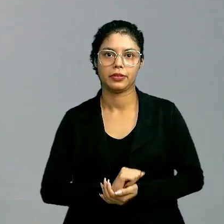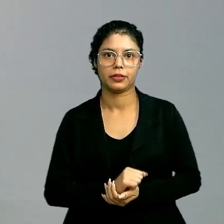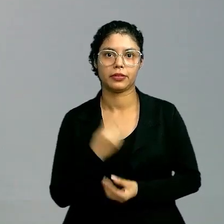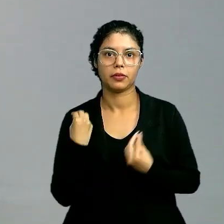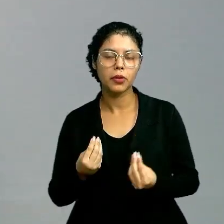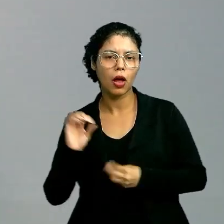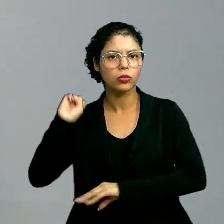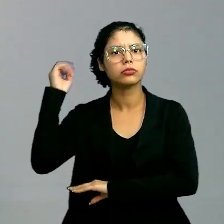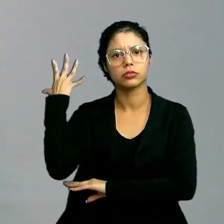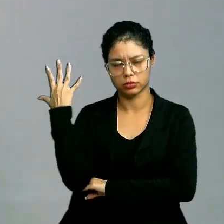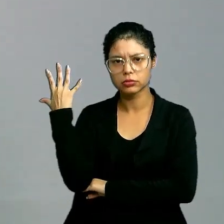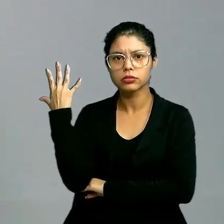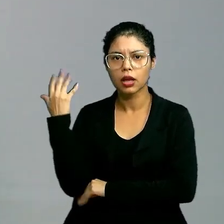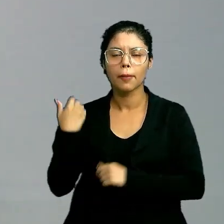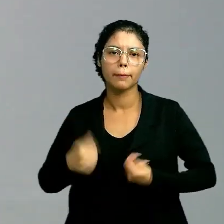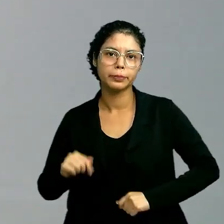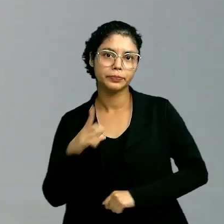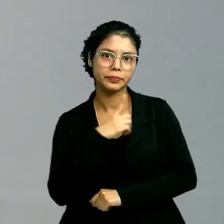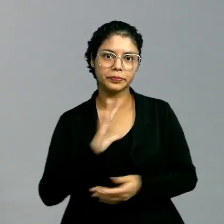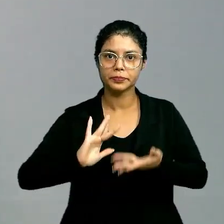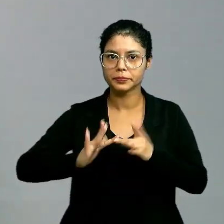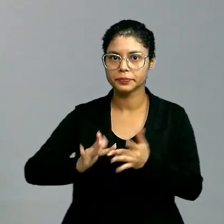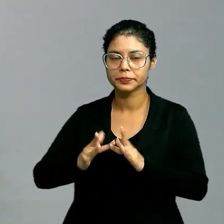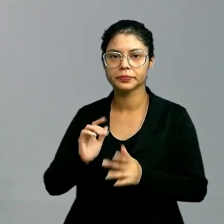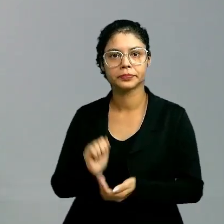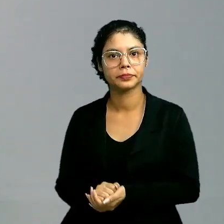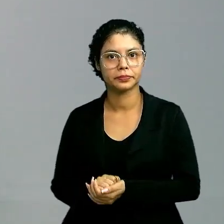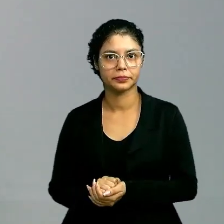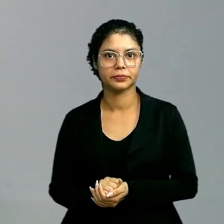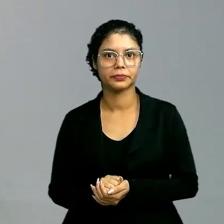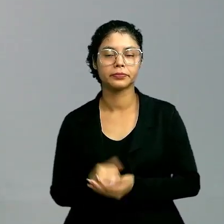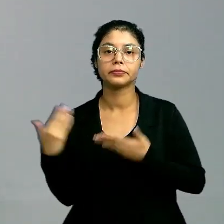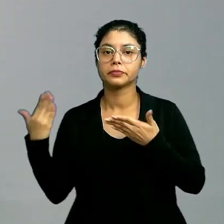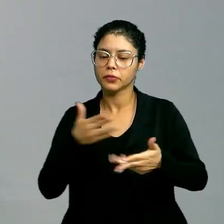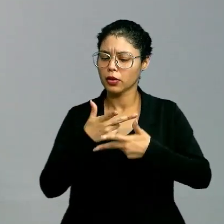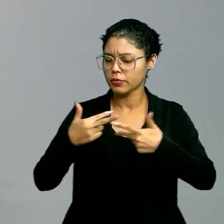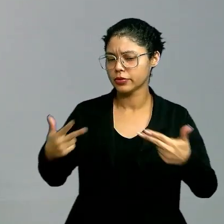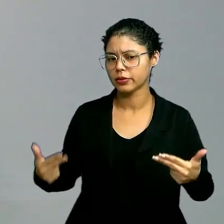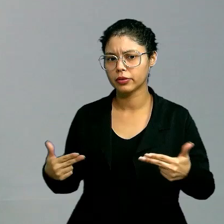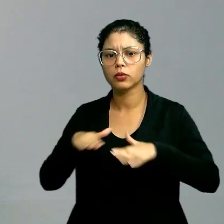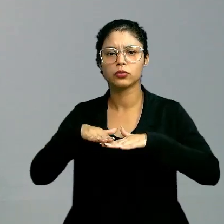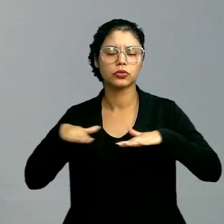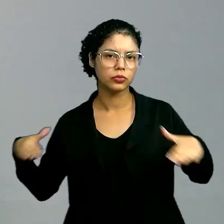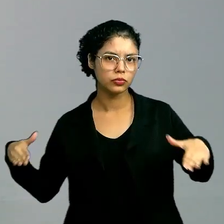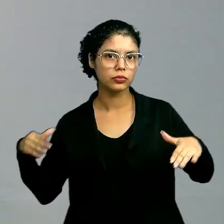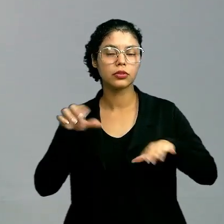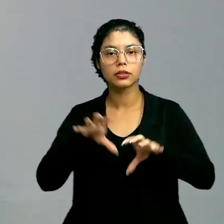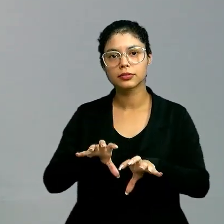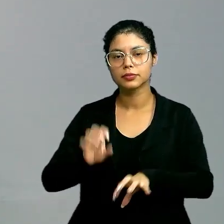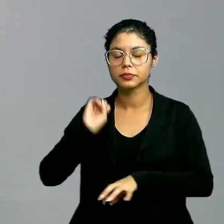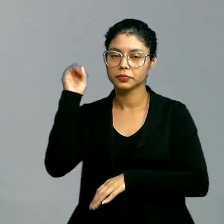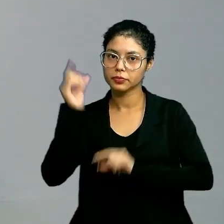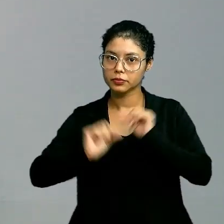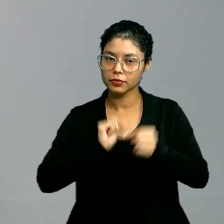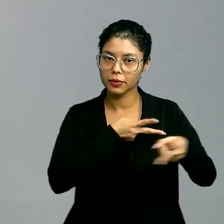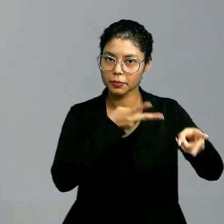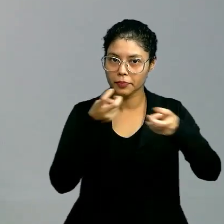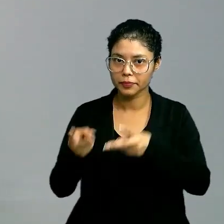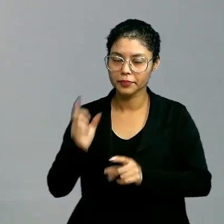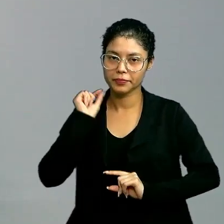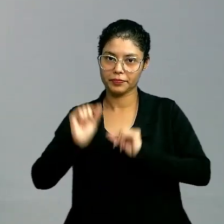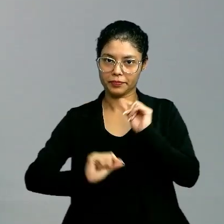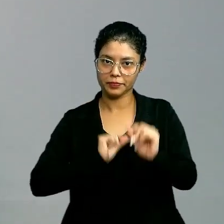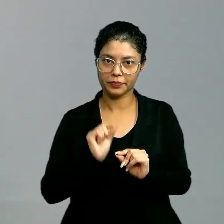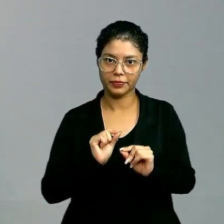para que ela ocorra, ela tem que ter um contato entre determinado objeto e o chão. Dessa forma, a gente pode observar